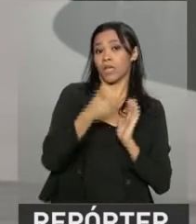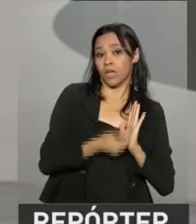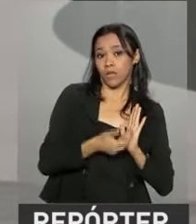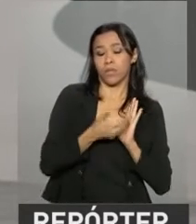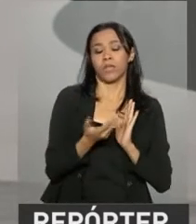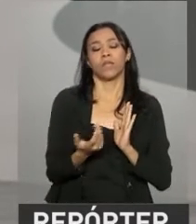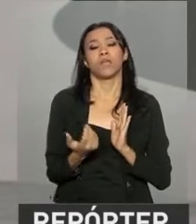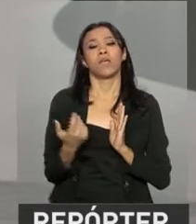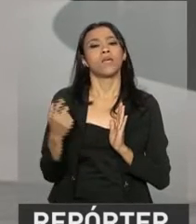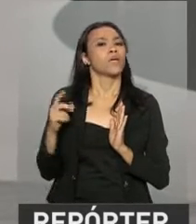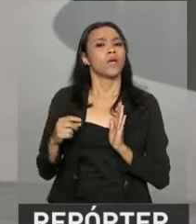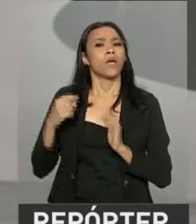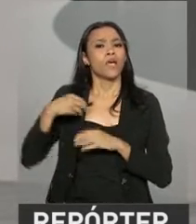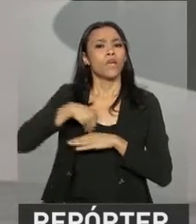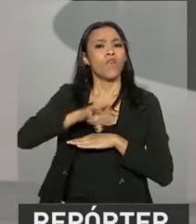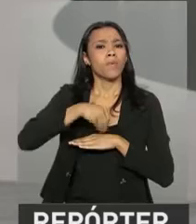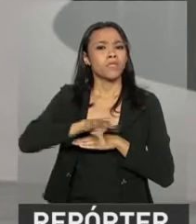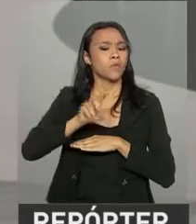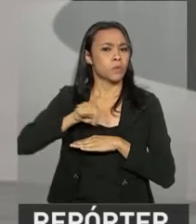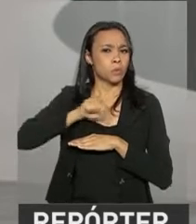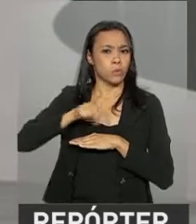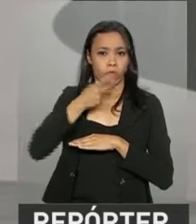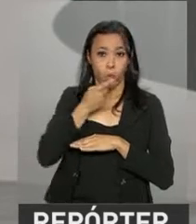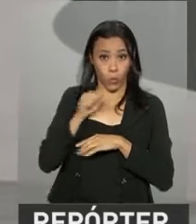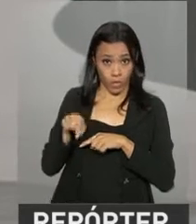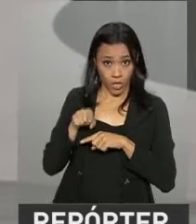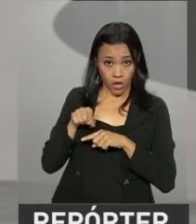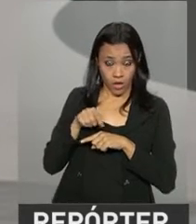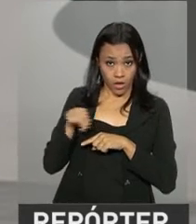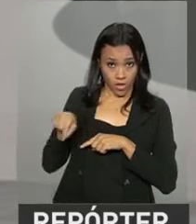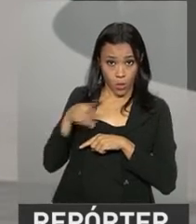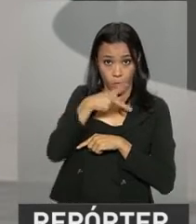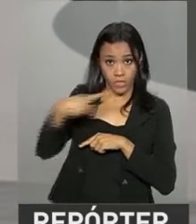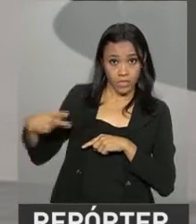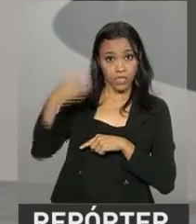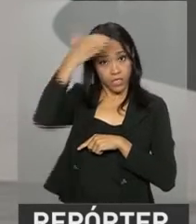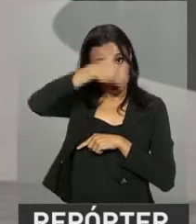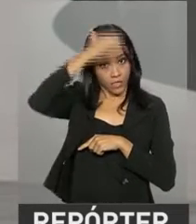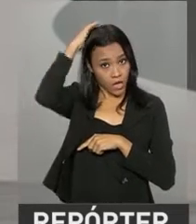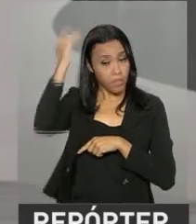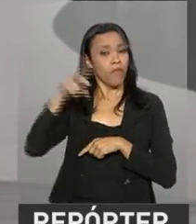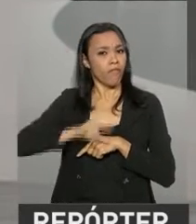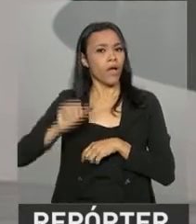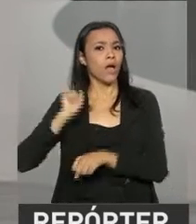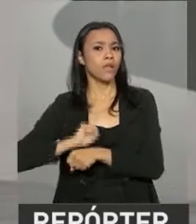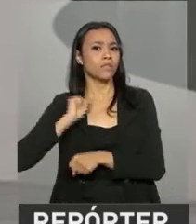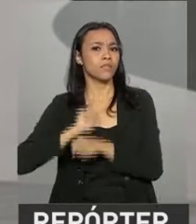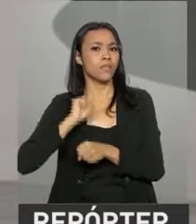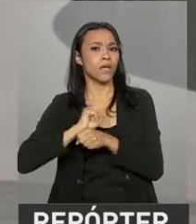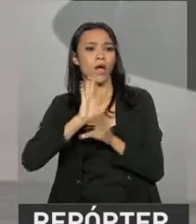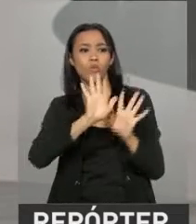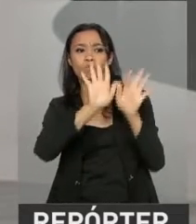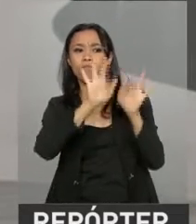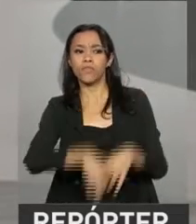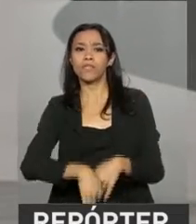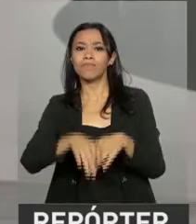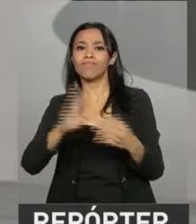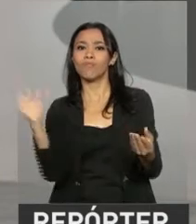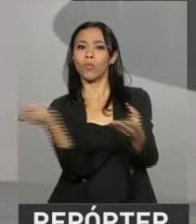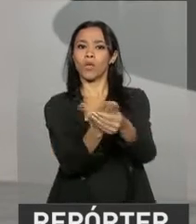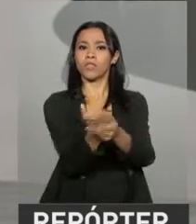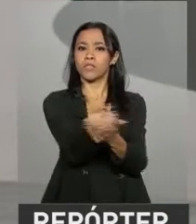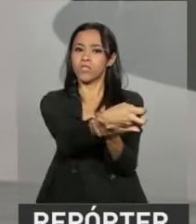da presidência, o presidente Michel Temer vai aguardar o final da votação aí do impeachment da